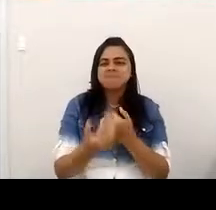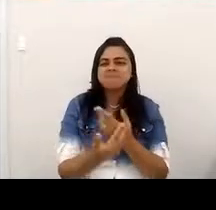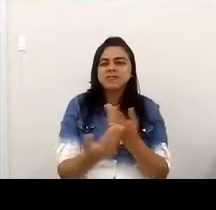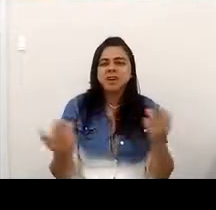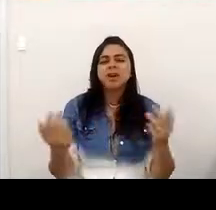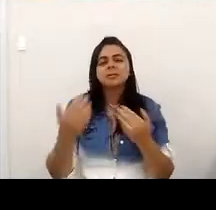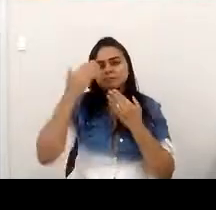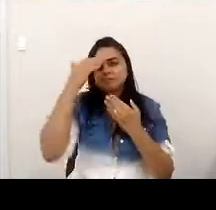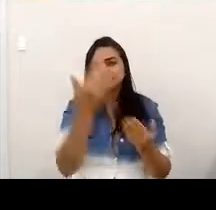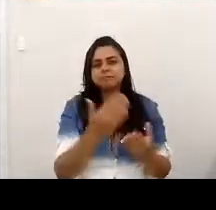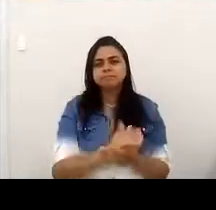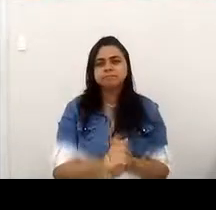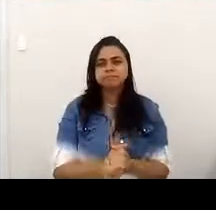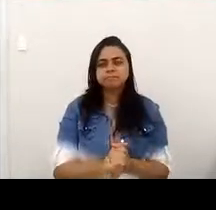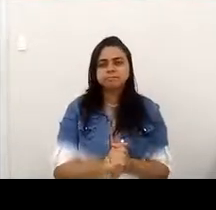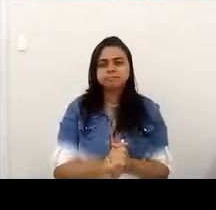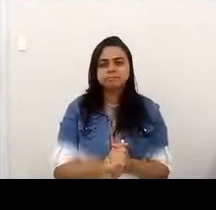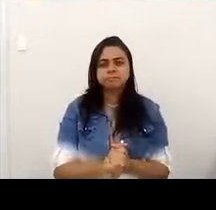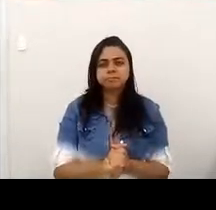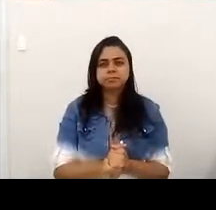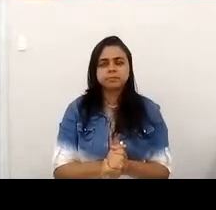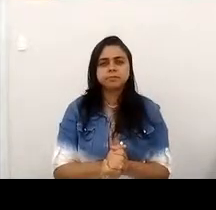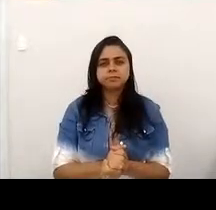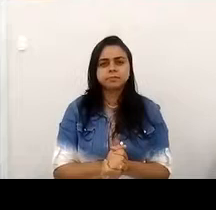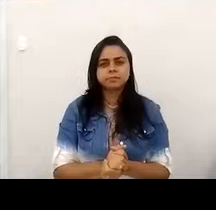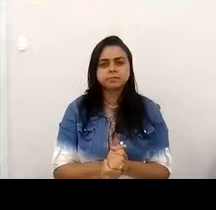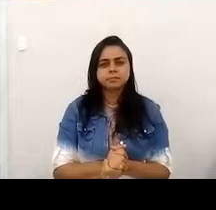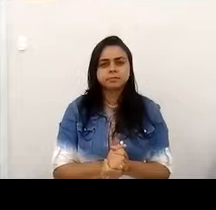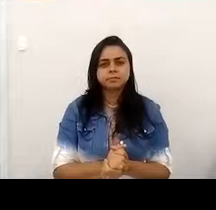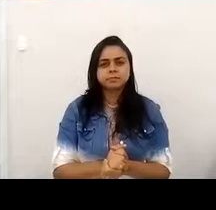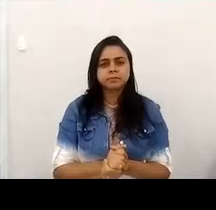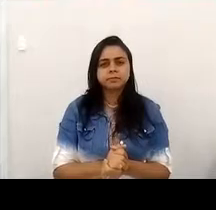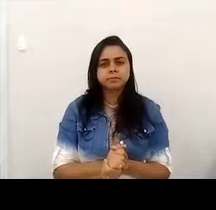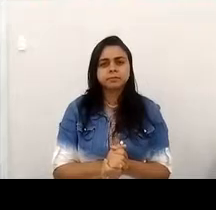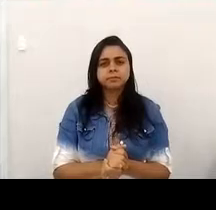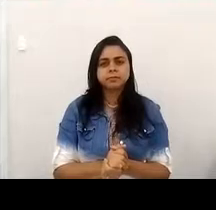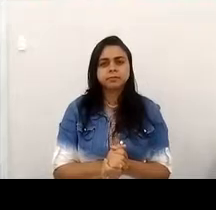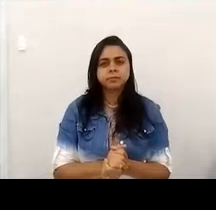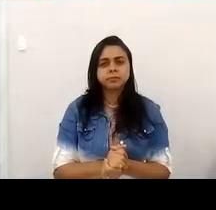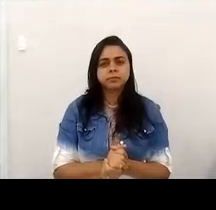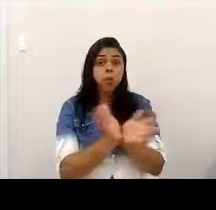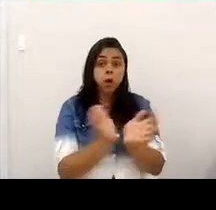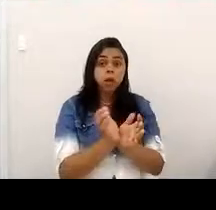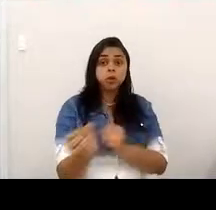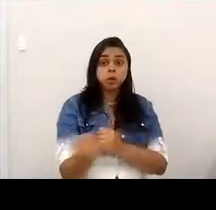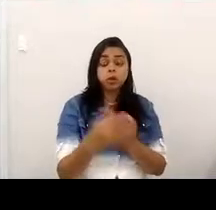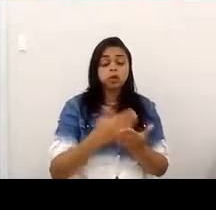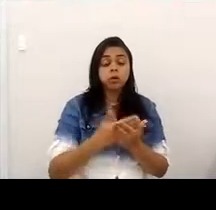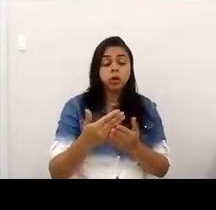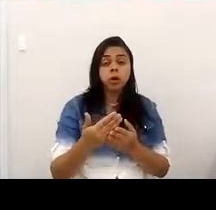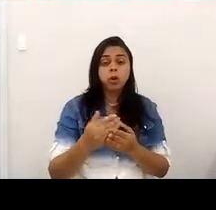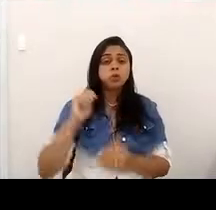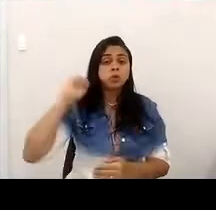rico. Bom, então, parabéns. Da turma recente aí, agora começou, que ela, pensa que ela começou em abril e a gente está, né,